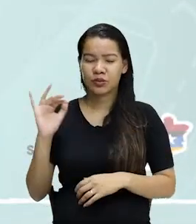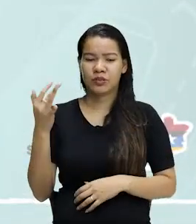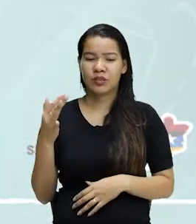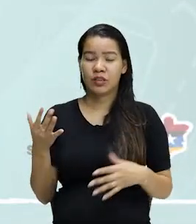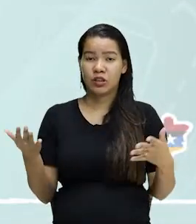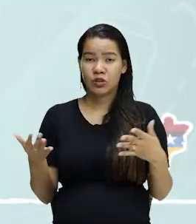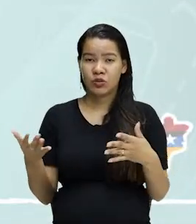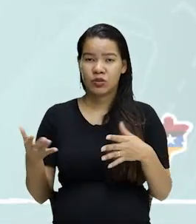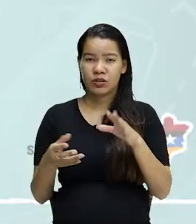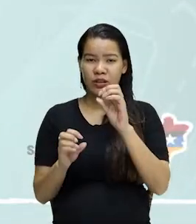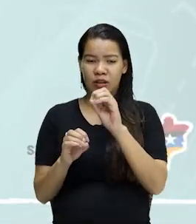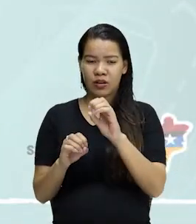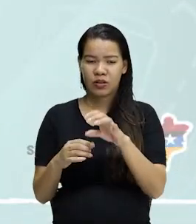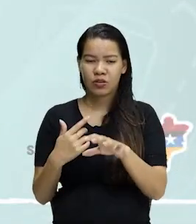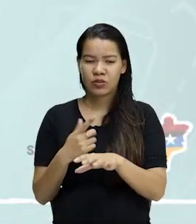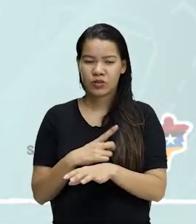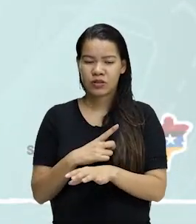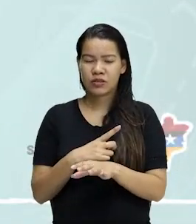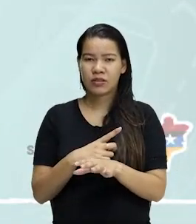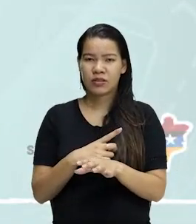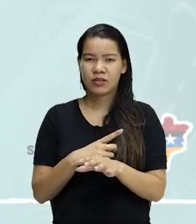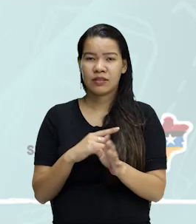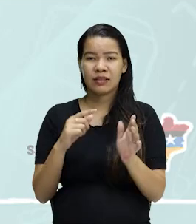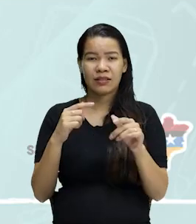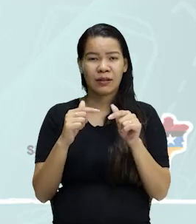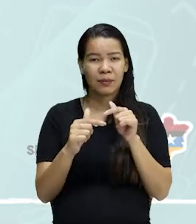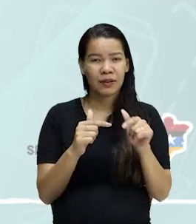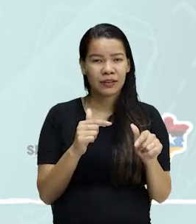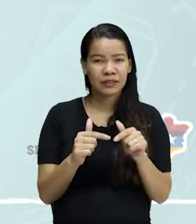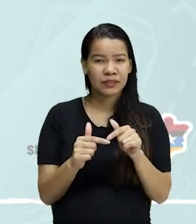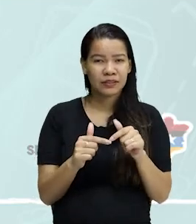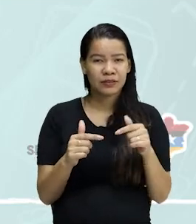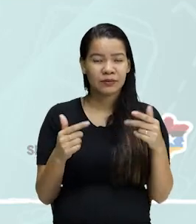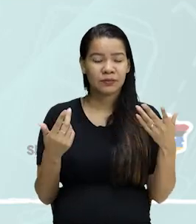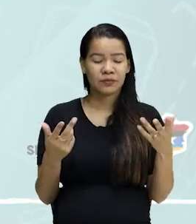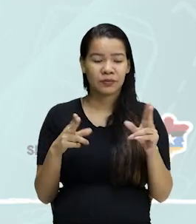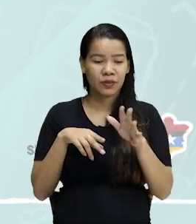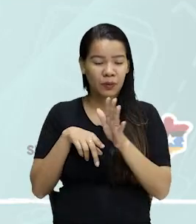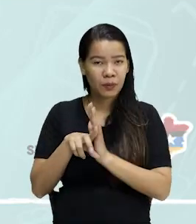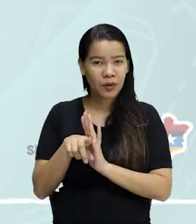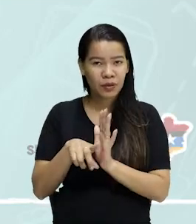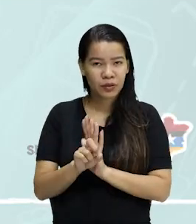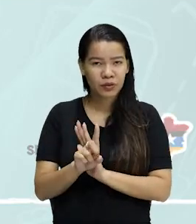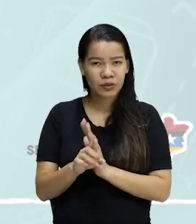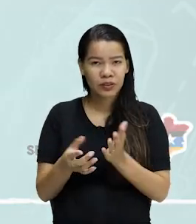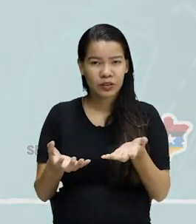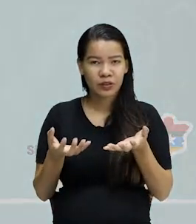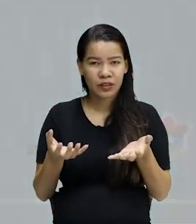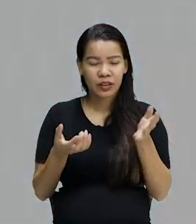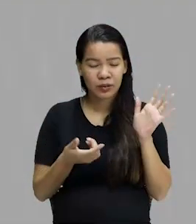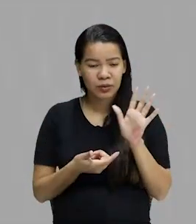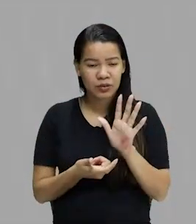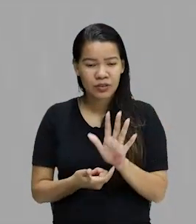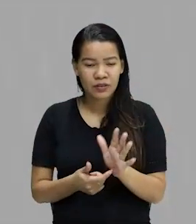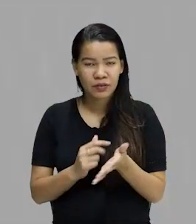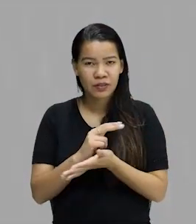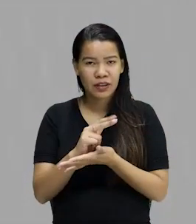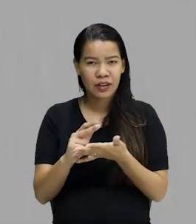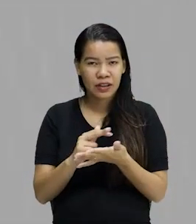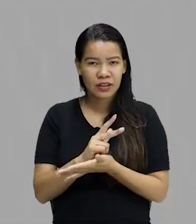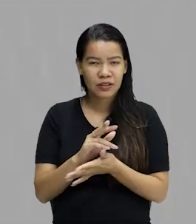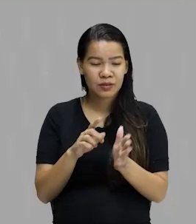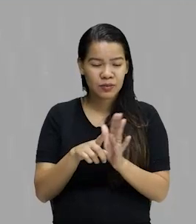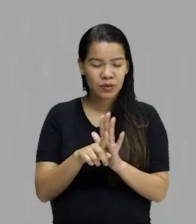vamos trabalhar essas condições na forma de questões. Então, eu trouxe uma série de questões que a gente